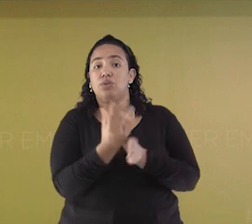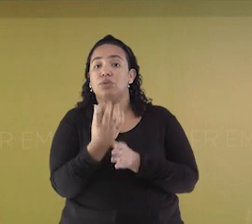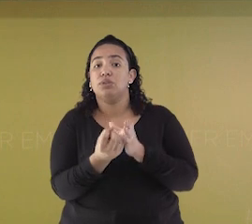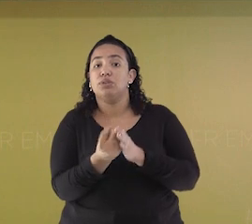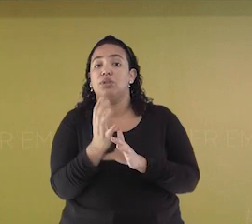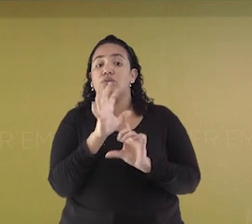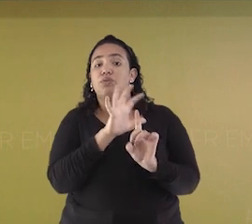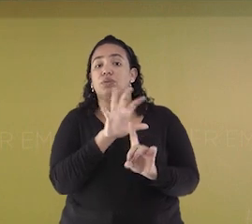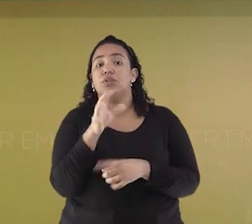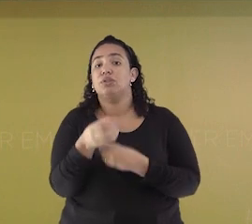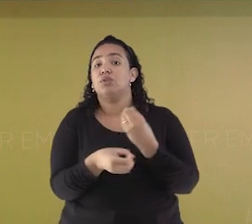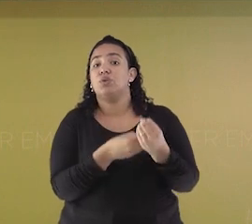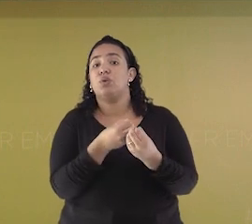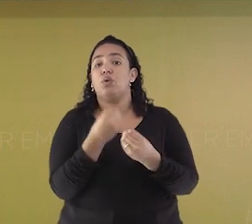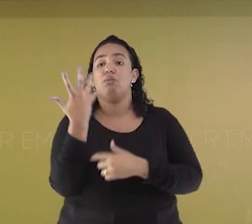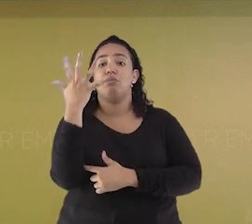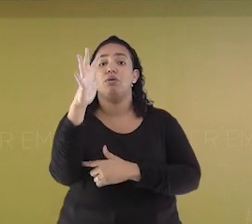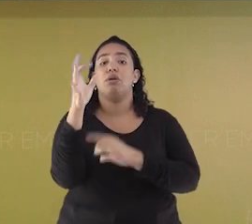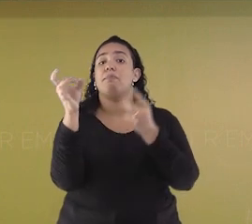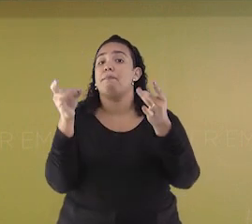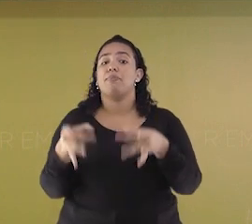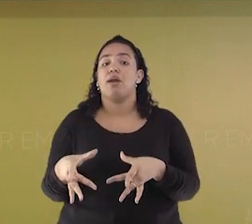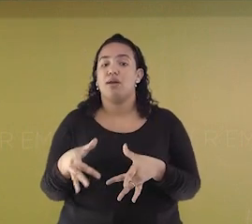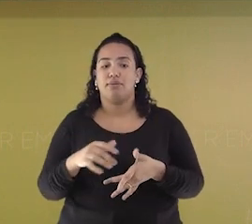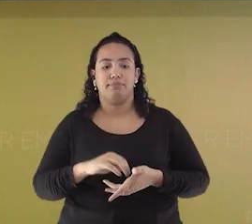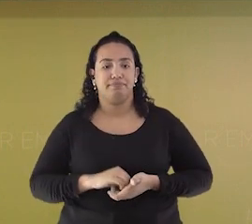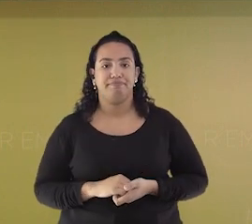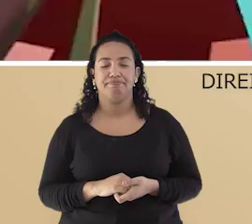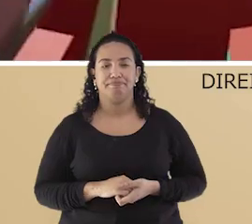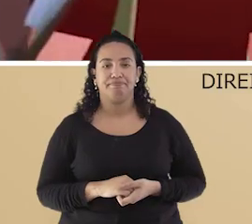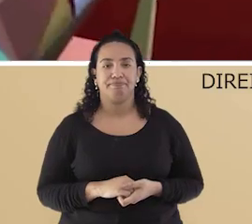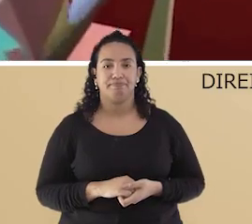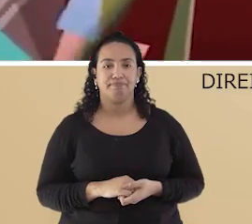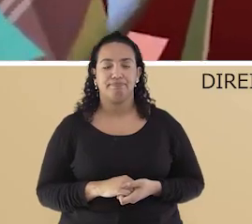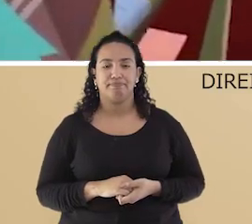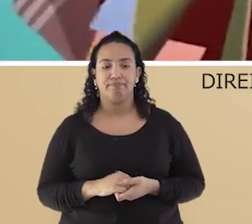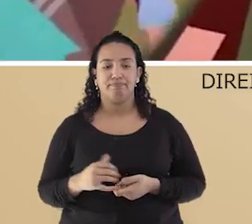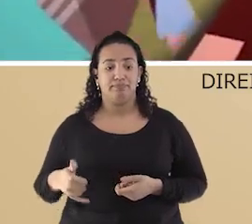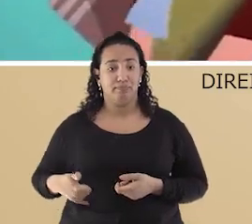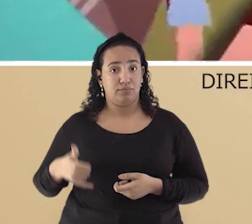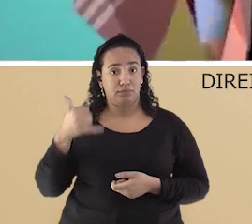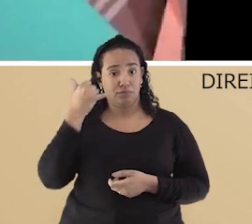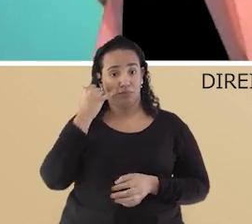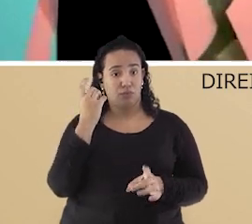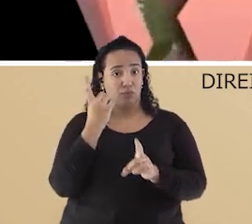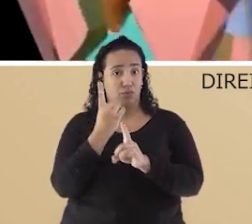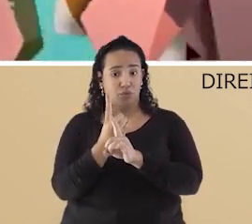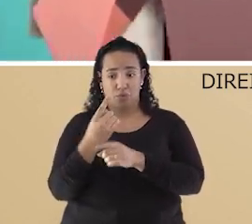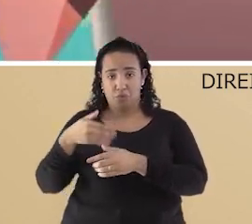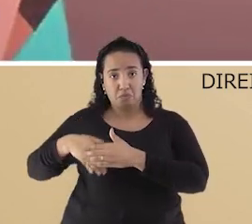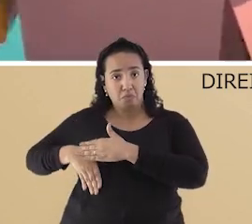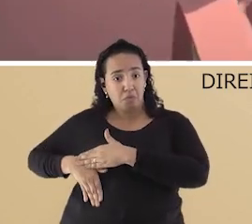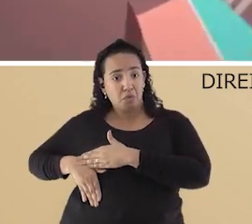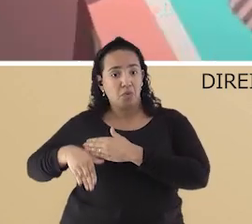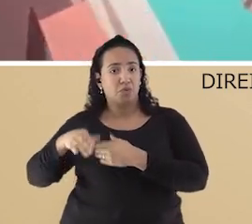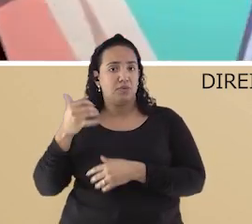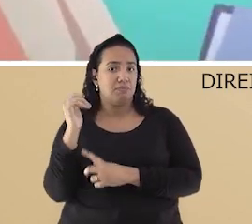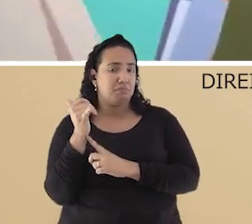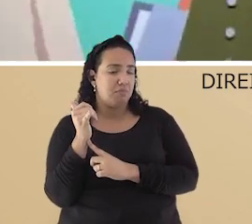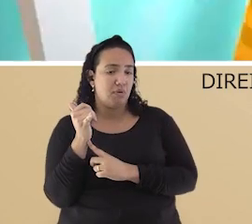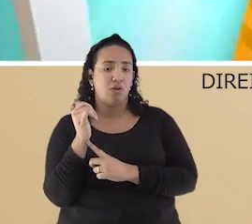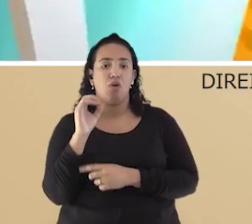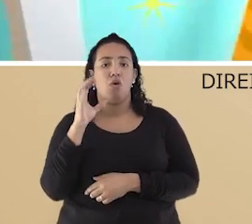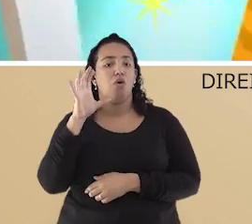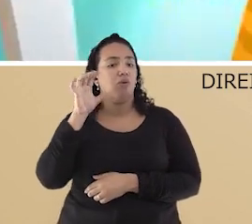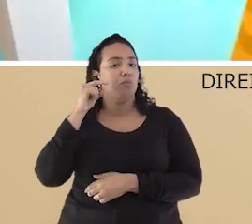e descarte no meio ambiente. Vamos assistir. O telefone celular está nos bolsos, nas mãos, nos ouvidos e